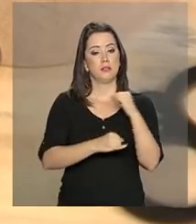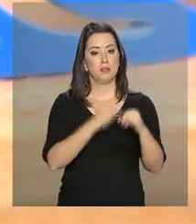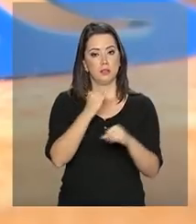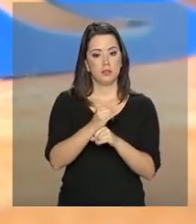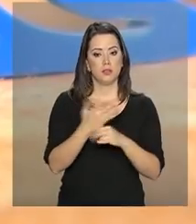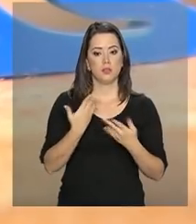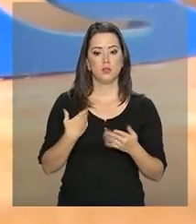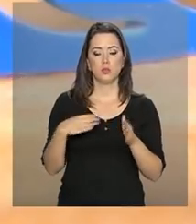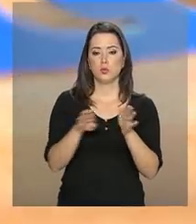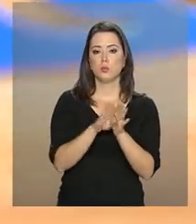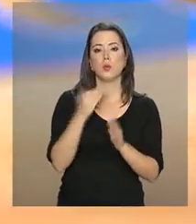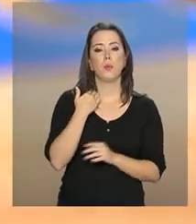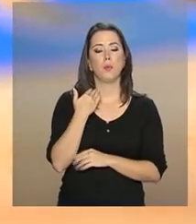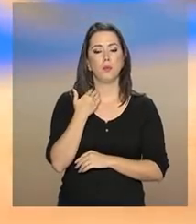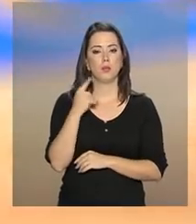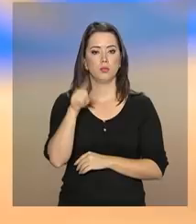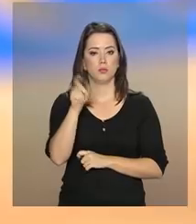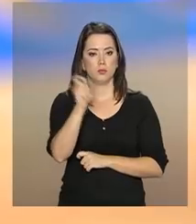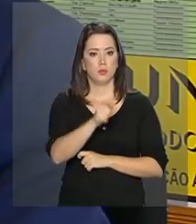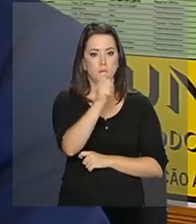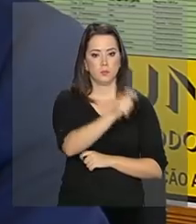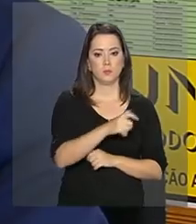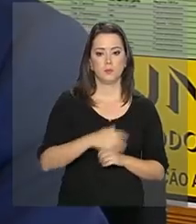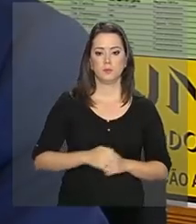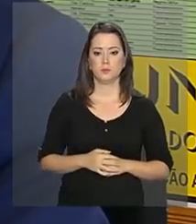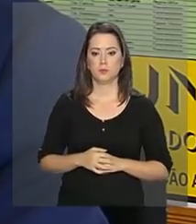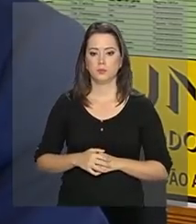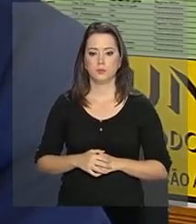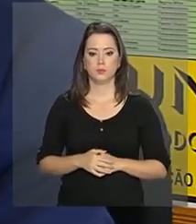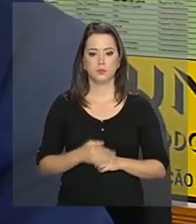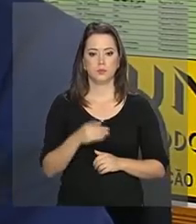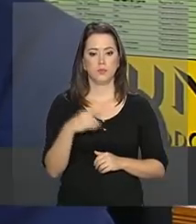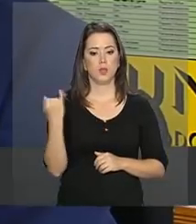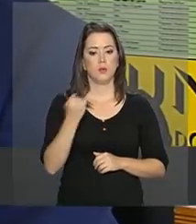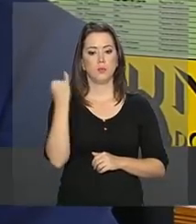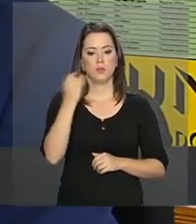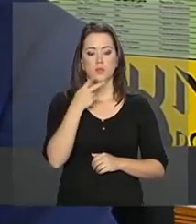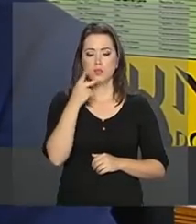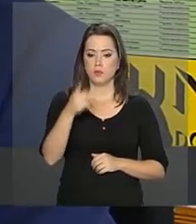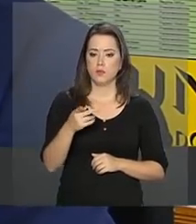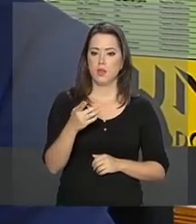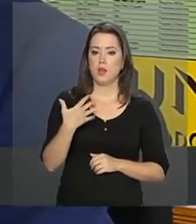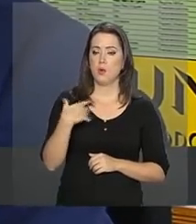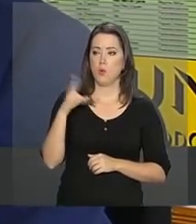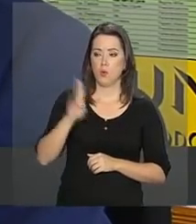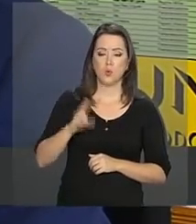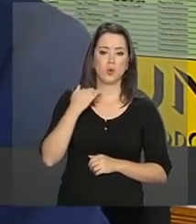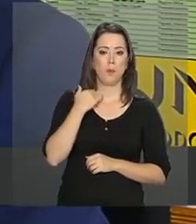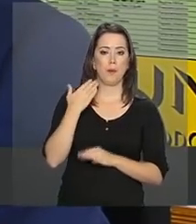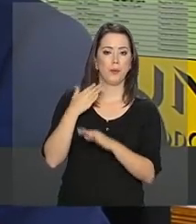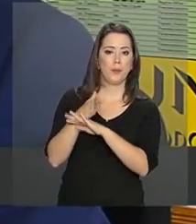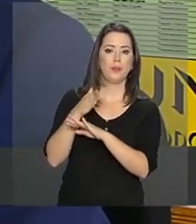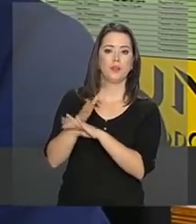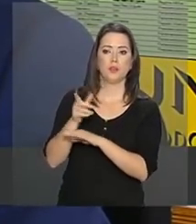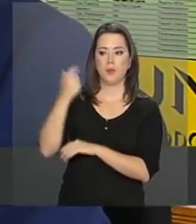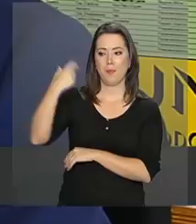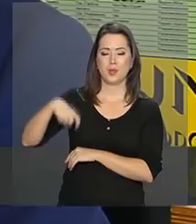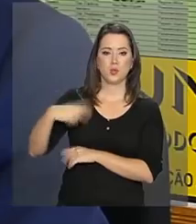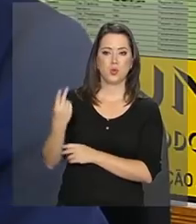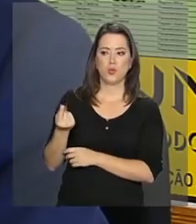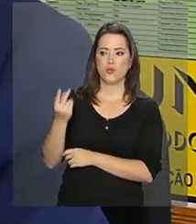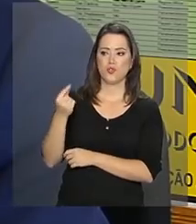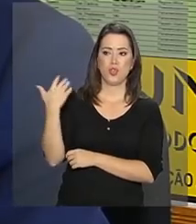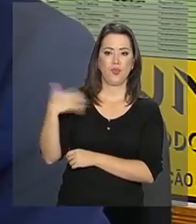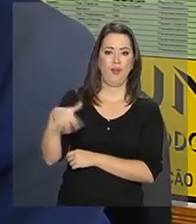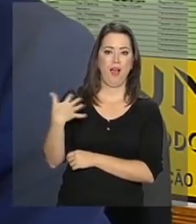eletrônica, direto na conta bancária do empreendedor. A maioria expressiva relaciona como pessoa física acessando linhas muito caras, como